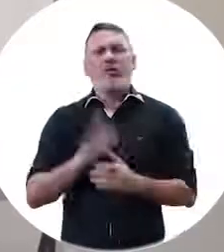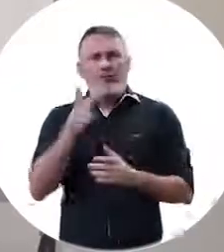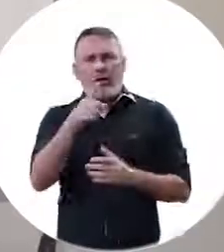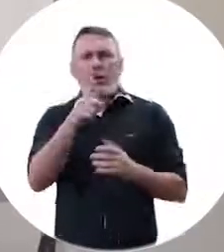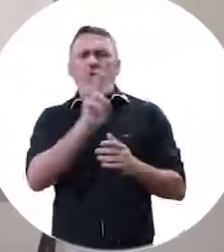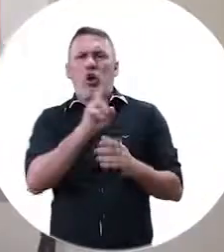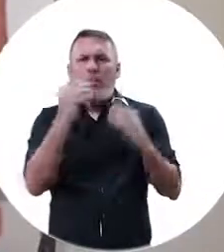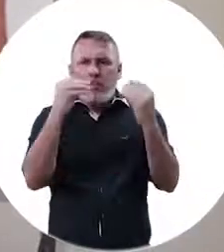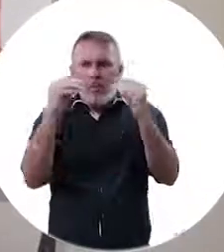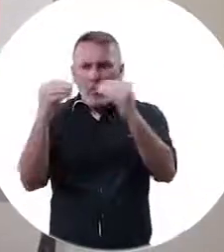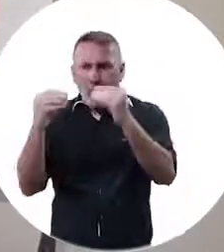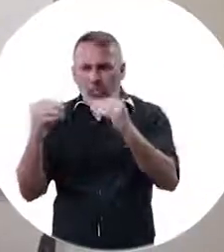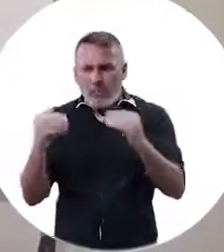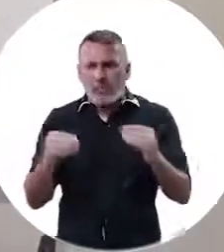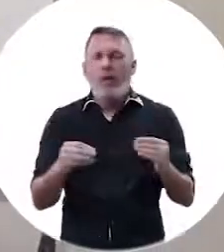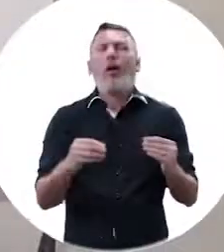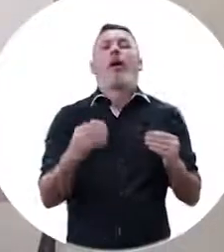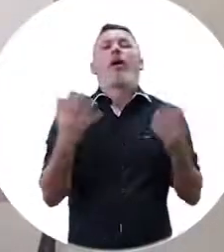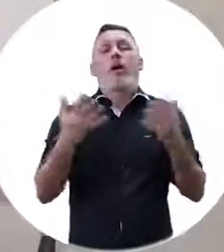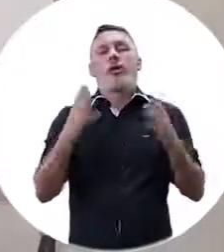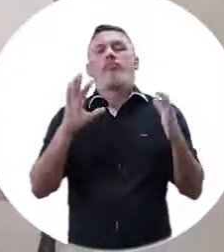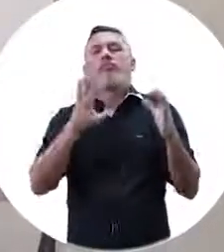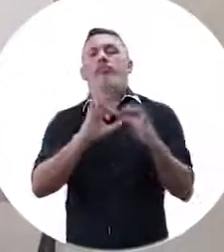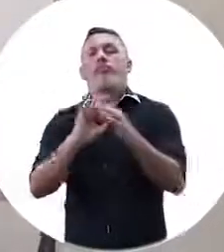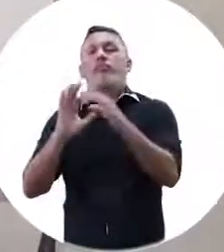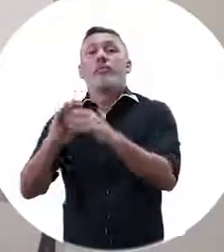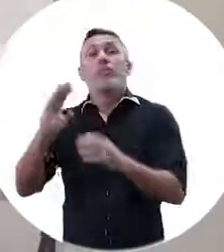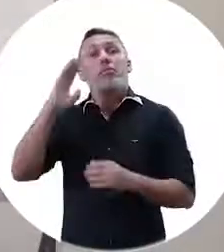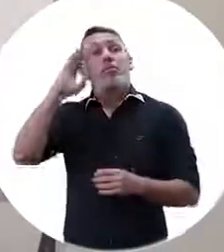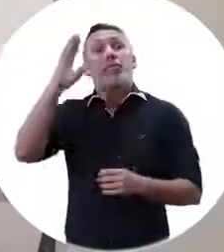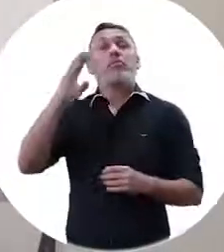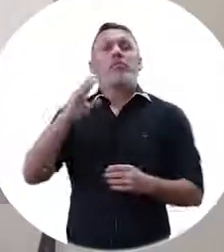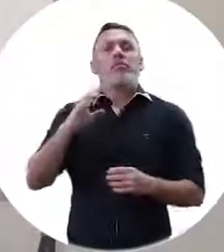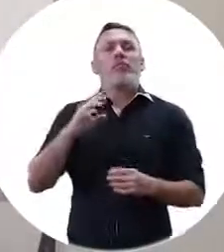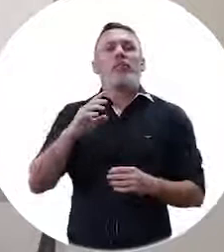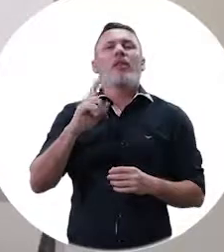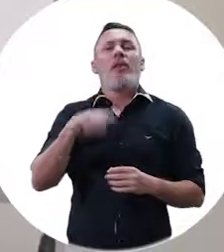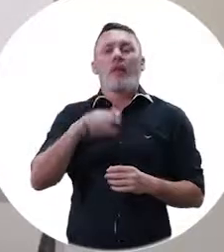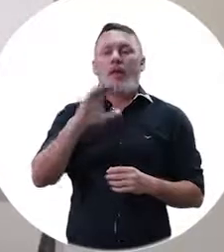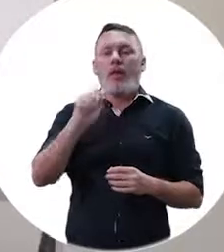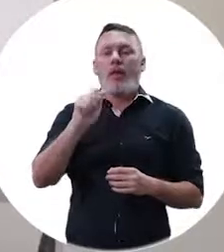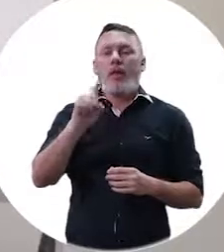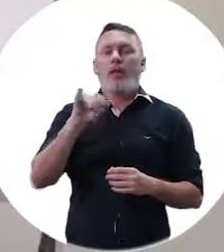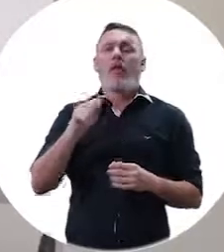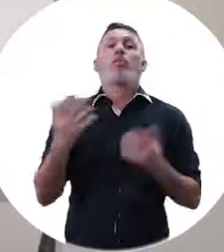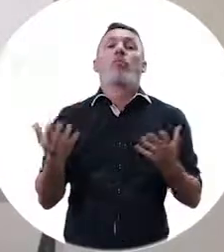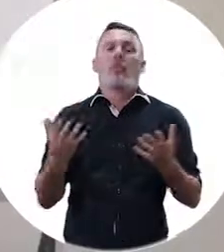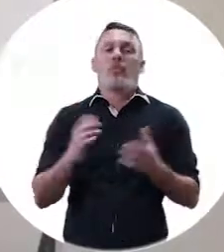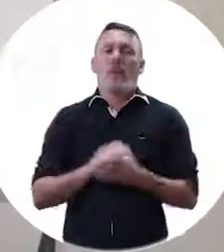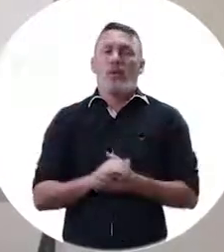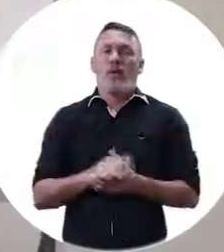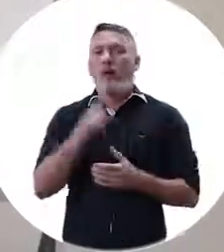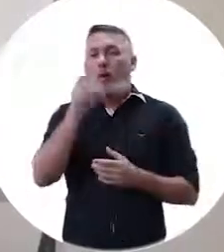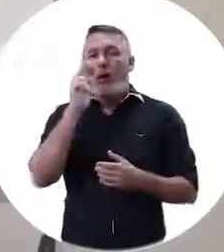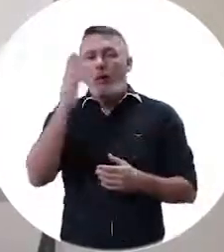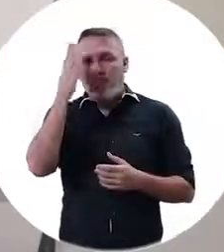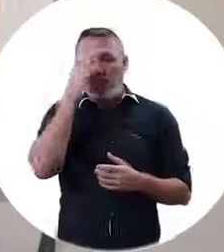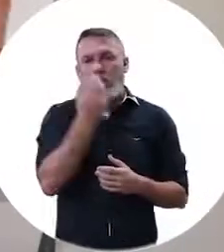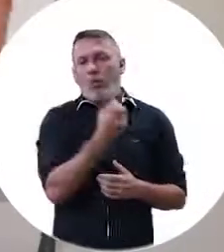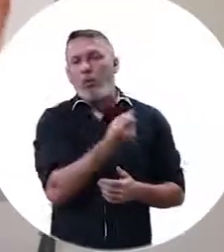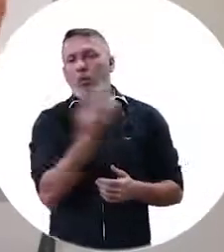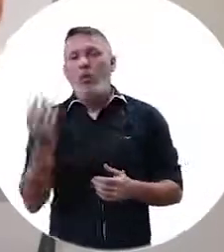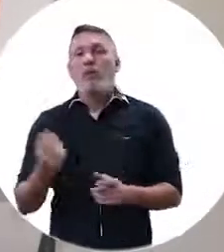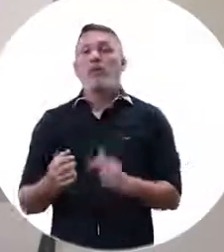bem? Deu o nome aos radicais. Cadeia principal agora. Como é que eu dou o nome à cadeia principal? Prefixo de 7